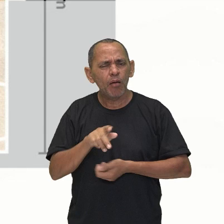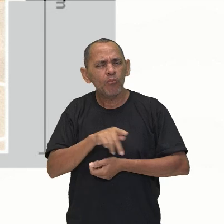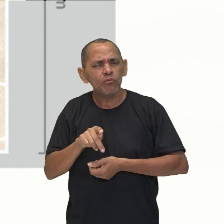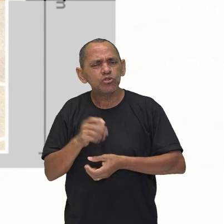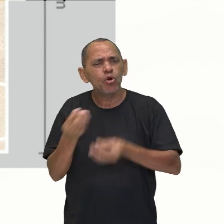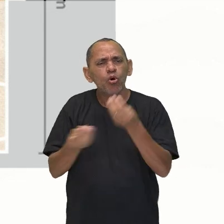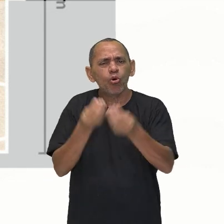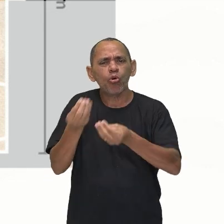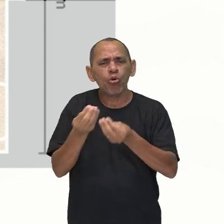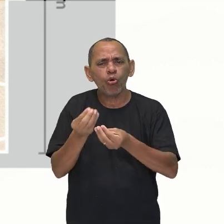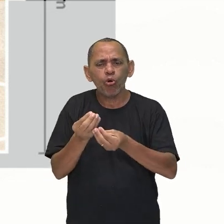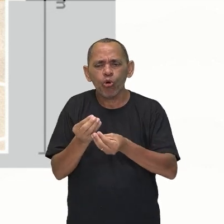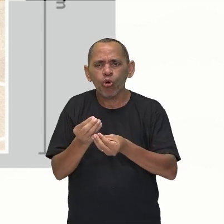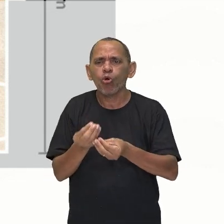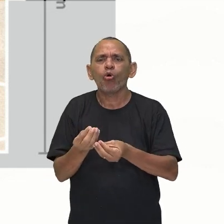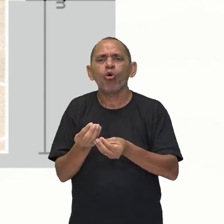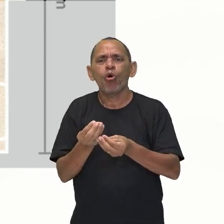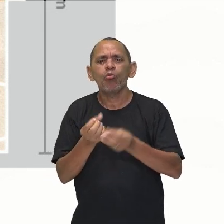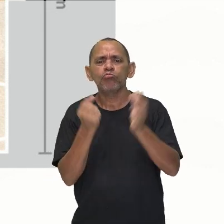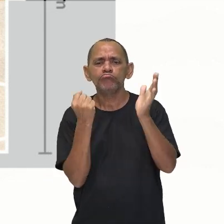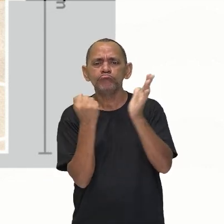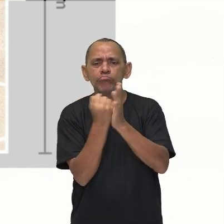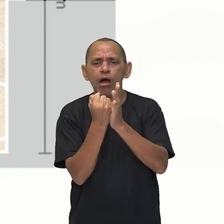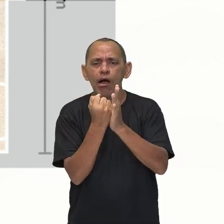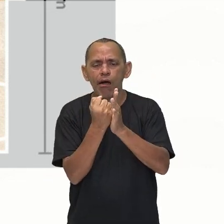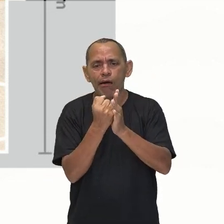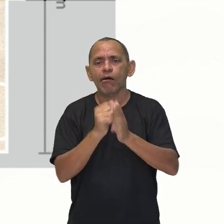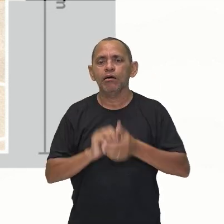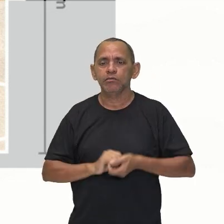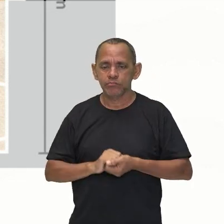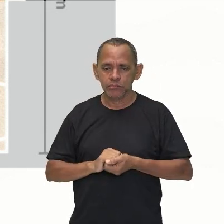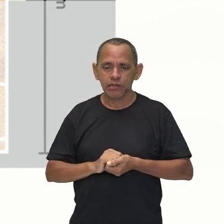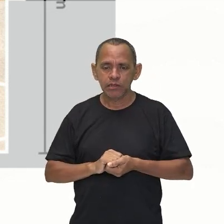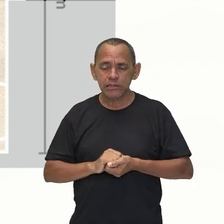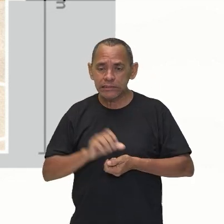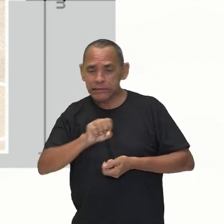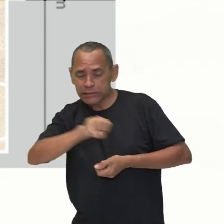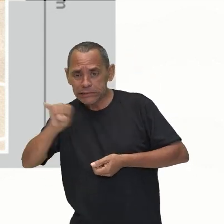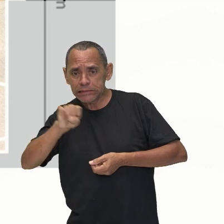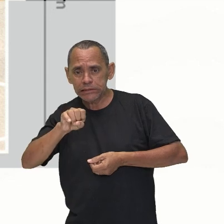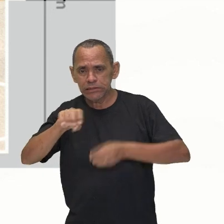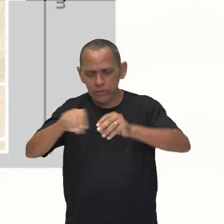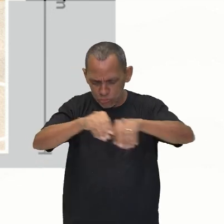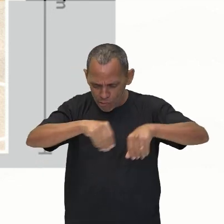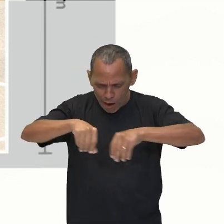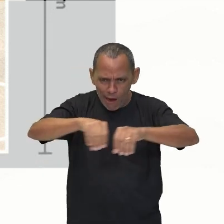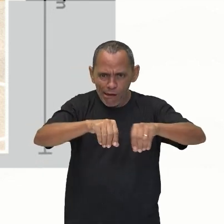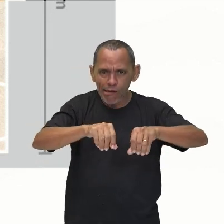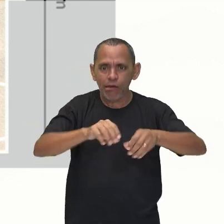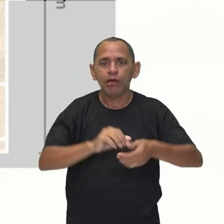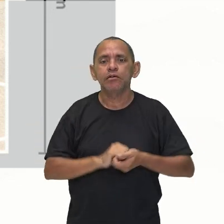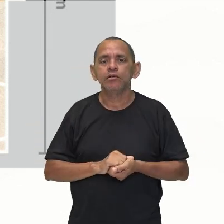marca essas linhas se é de areia? Muito bem, então elas na verdade são marcadas por meio